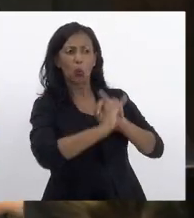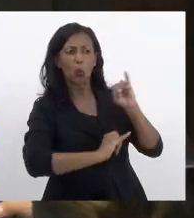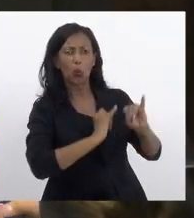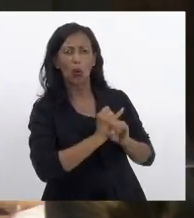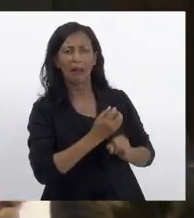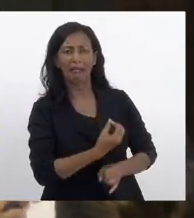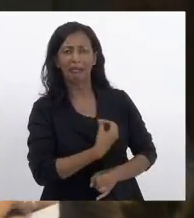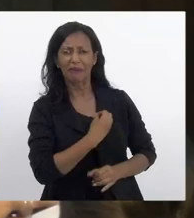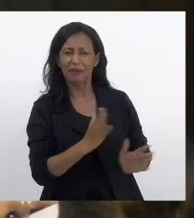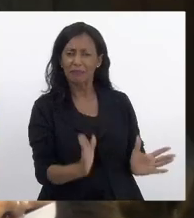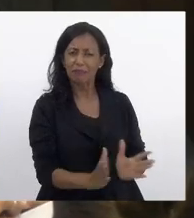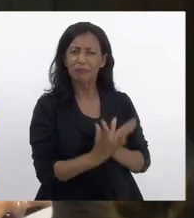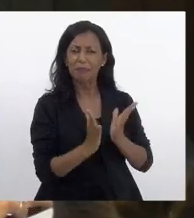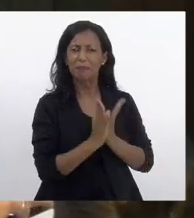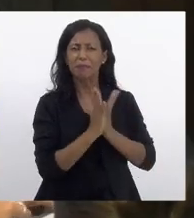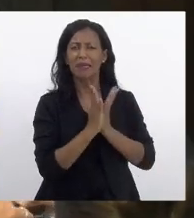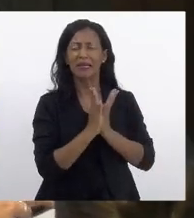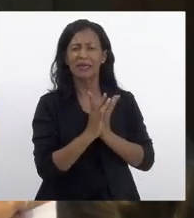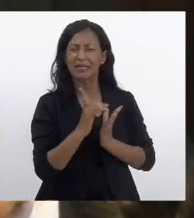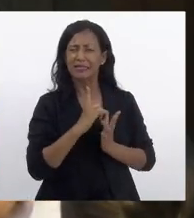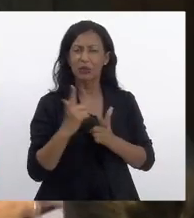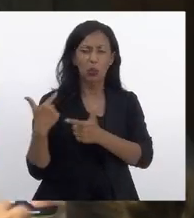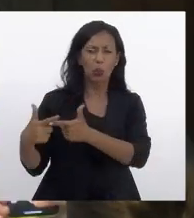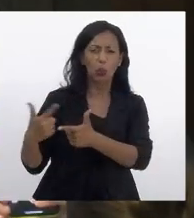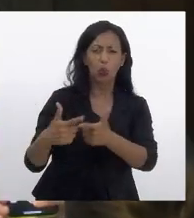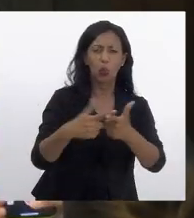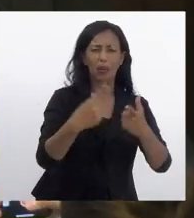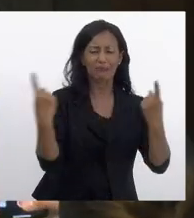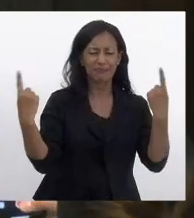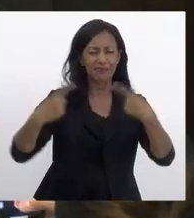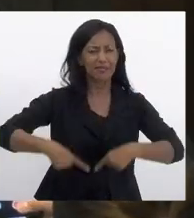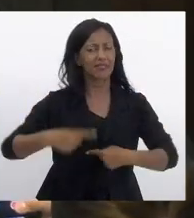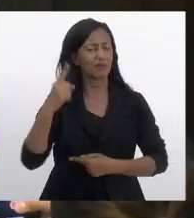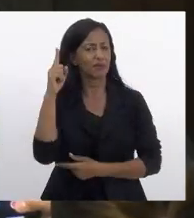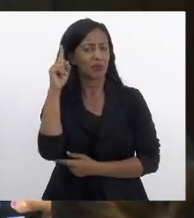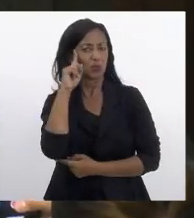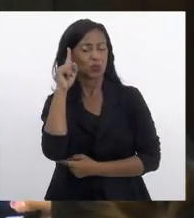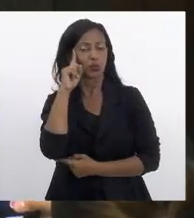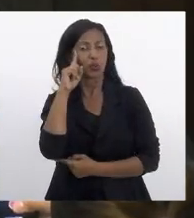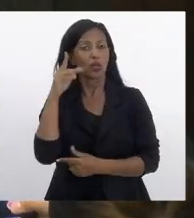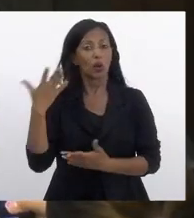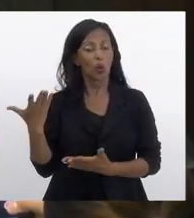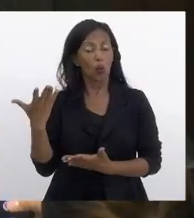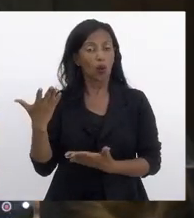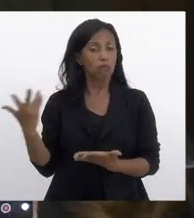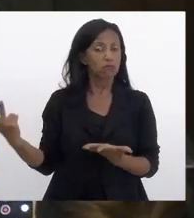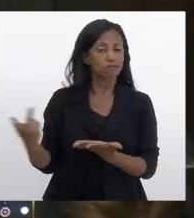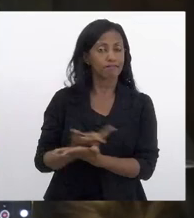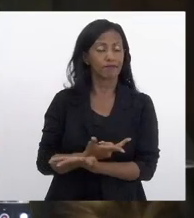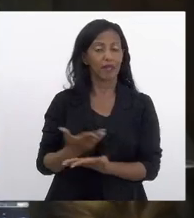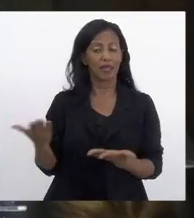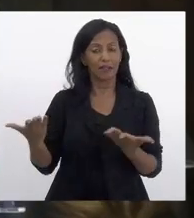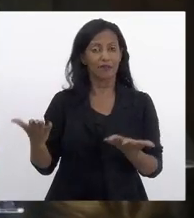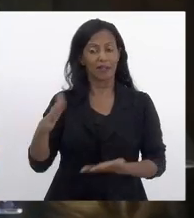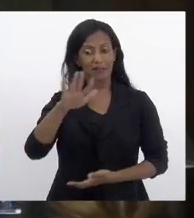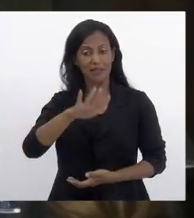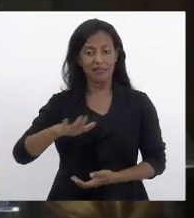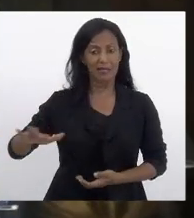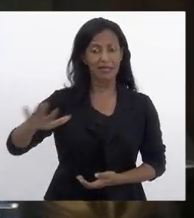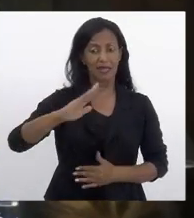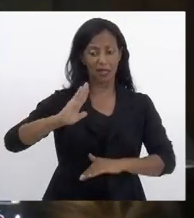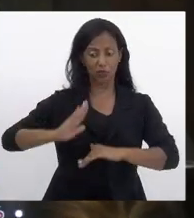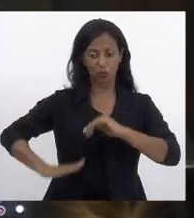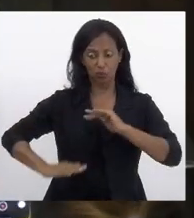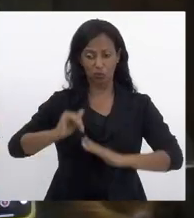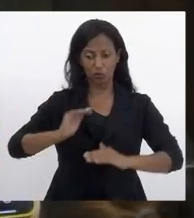vida que levam, portanto, a conectividade é um desafio cotidiano para eles, quando ela está colocada. Enfim, nesse cenário, os profissionais da educação